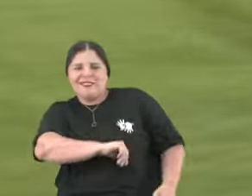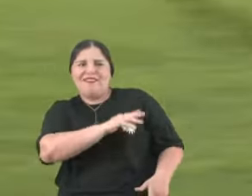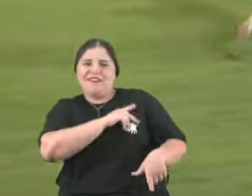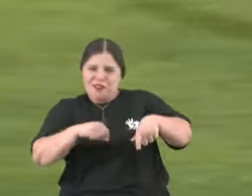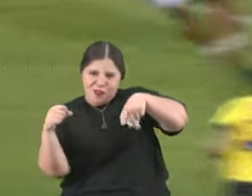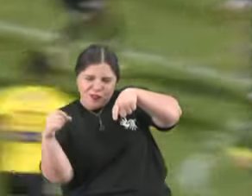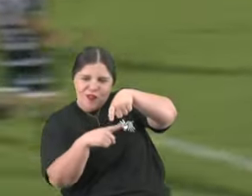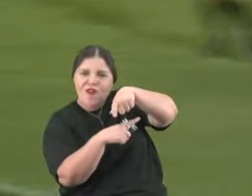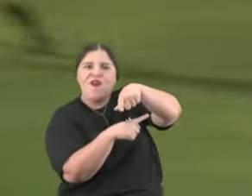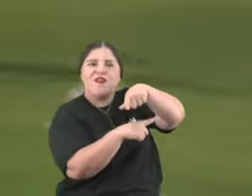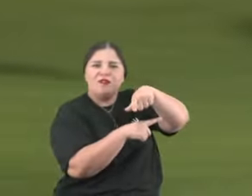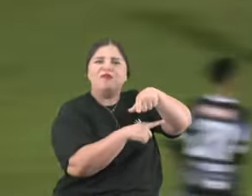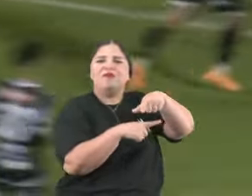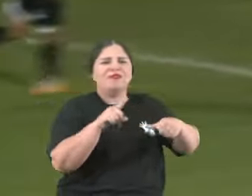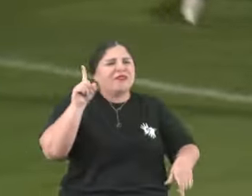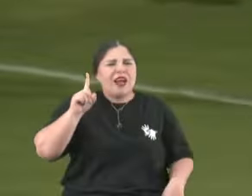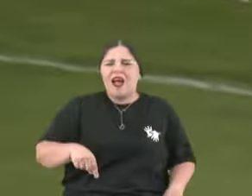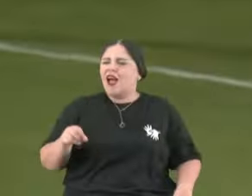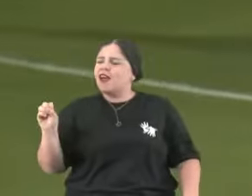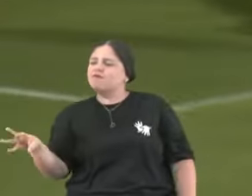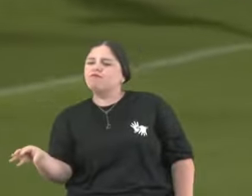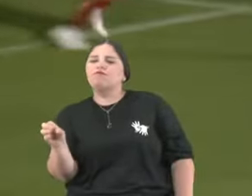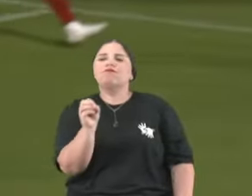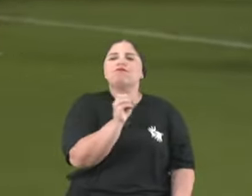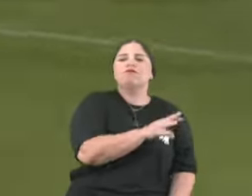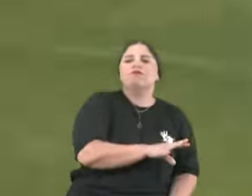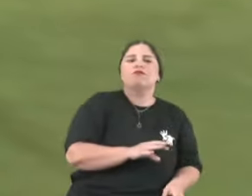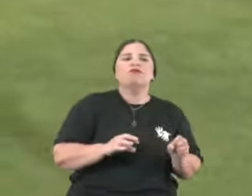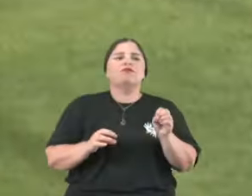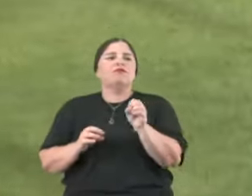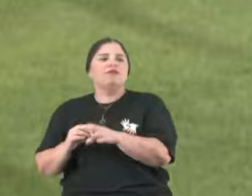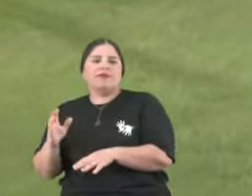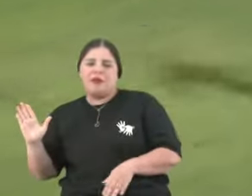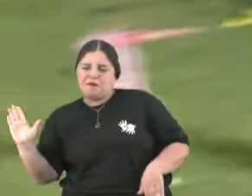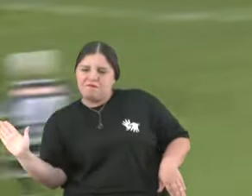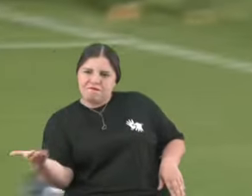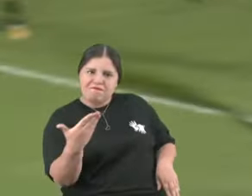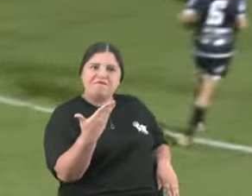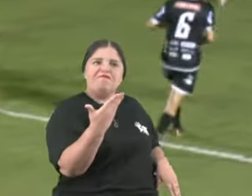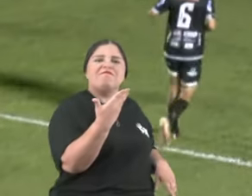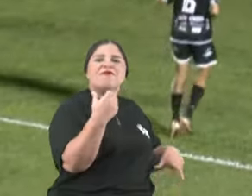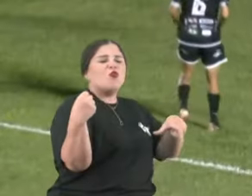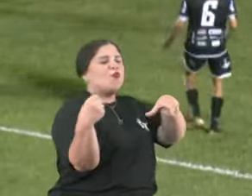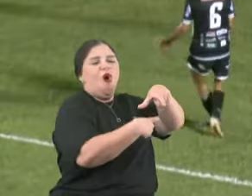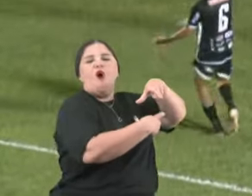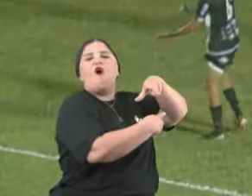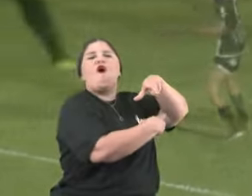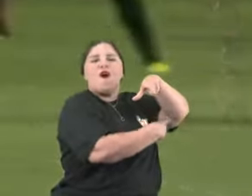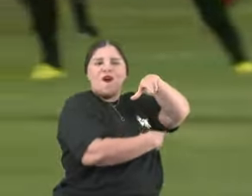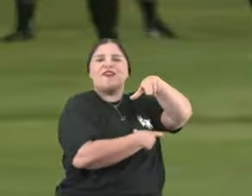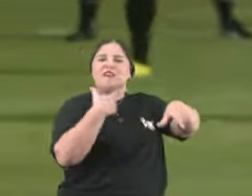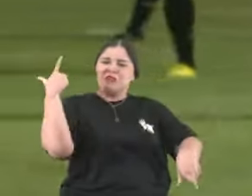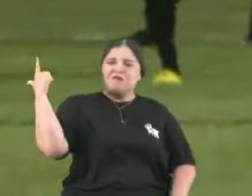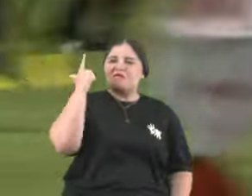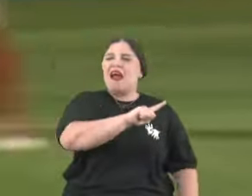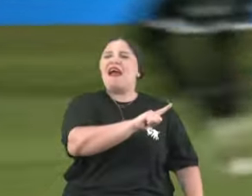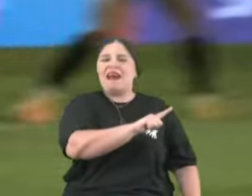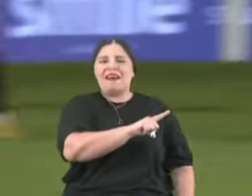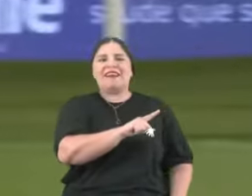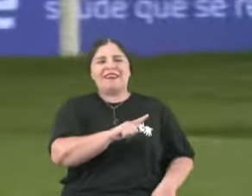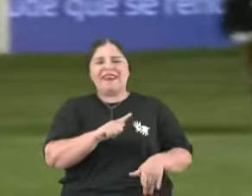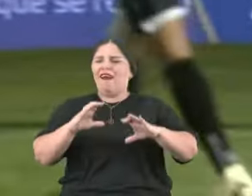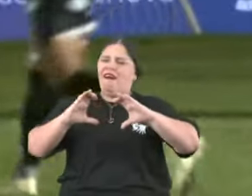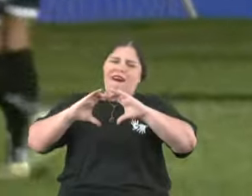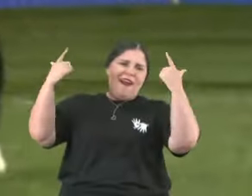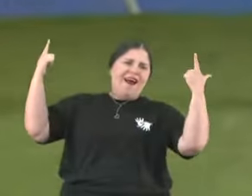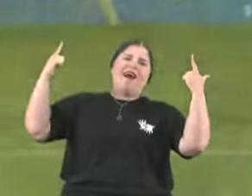lance da criação, o cruzamento, e aí o Anselmo Ramon botando para dentro das redes. Sem dúvida, a